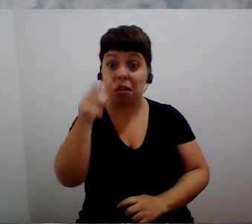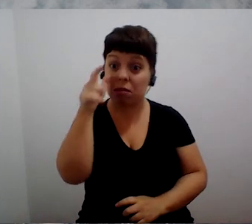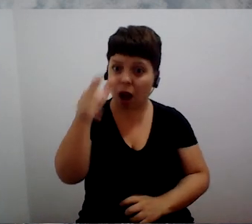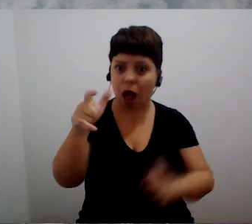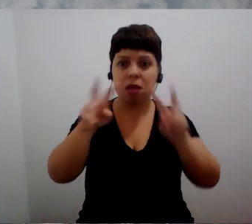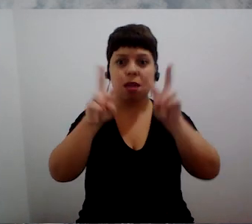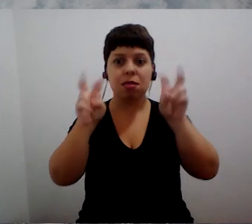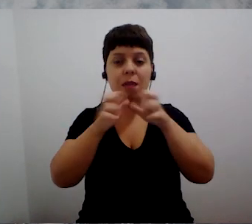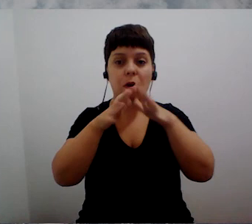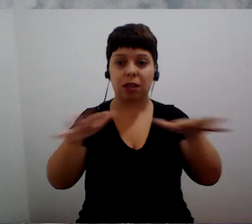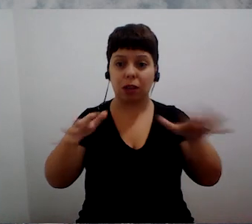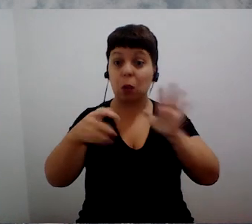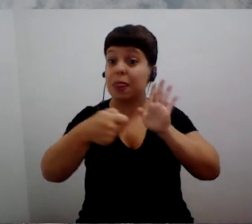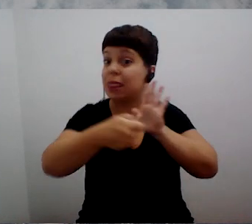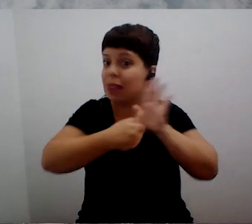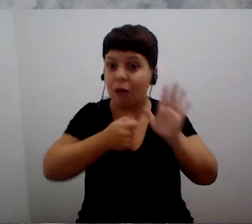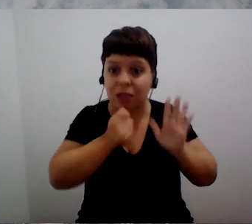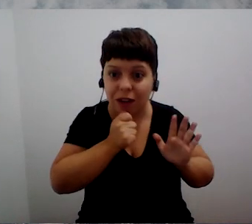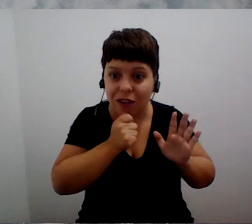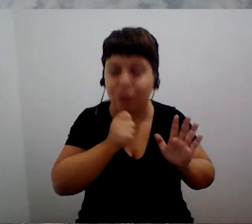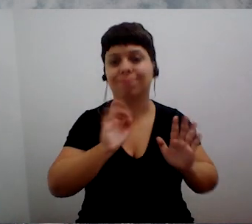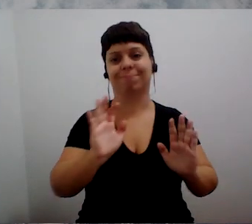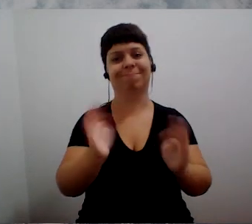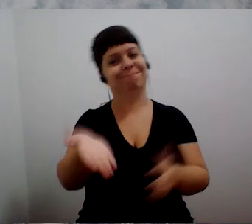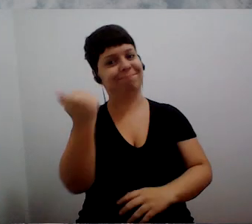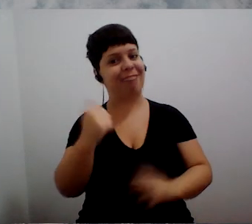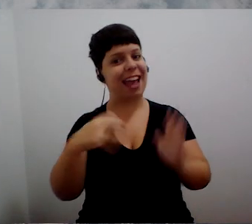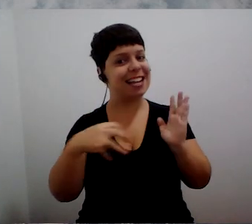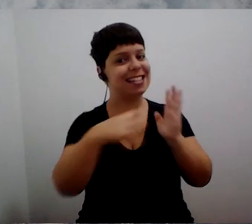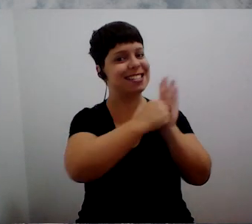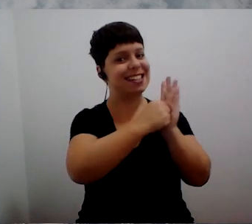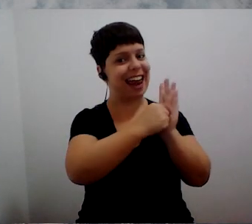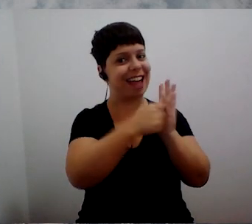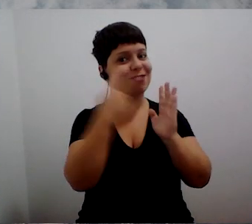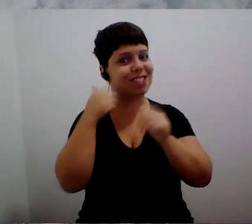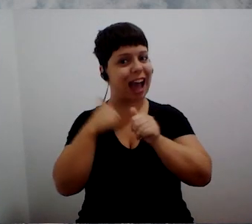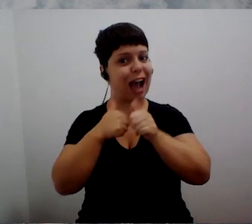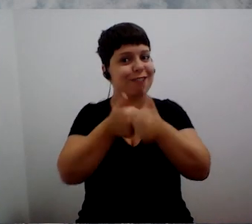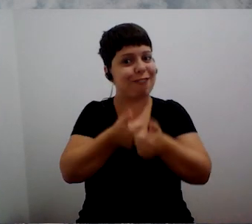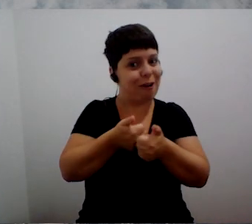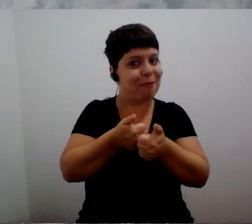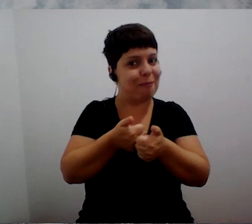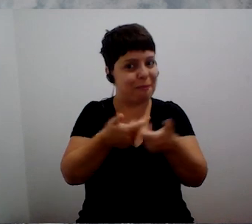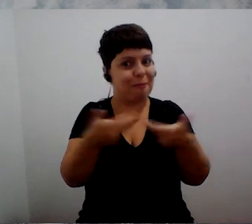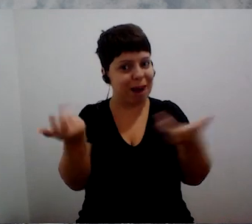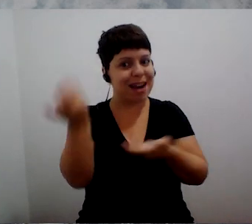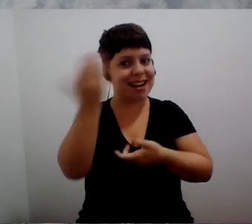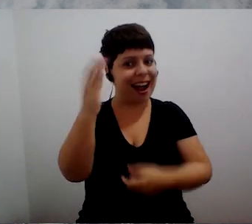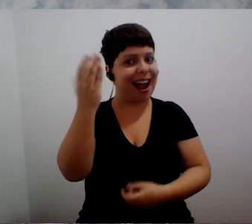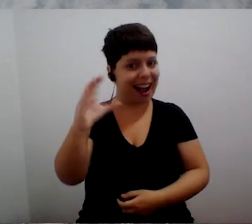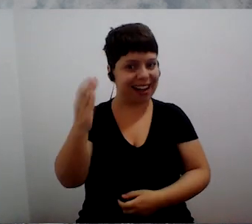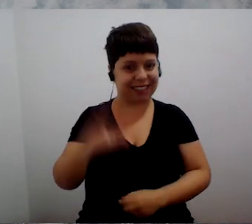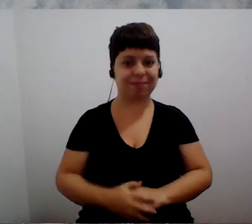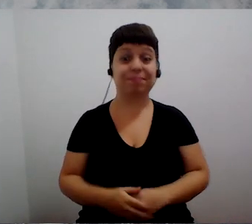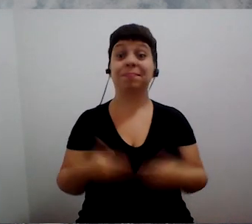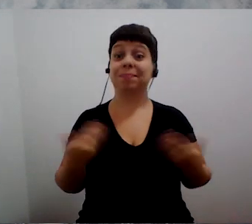oceano e ainda não se inscreveu no nosso canal, te convido para fazer isso e acompanhar o que temos feito por aqui. Bem, a